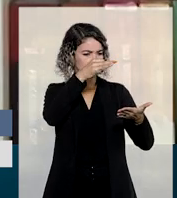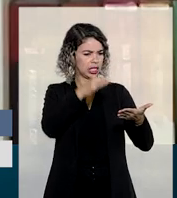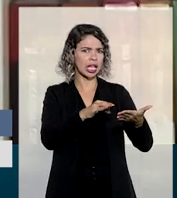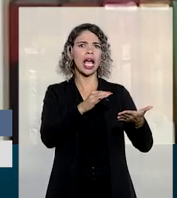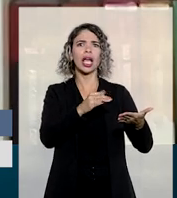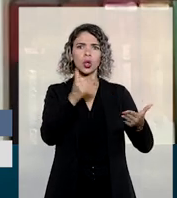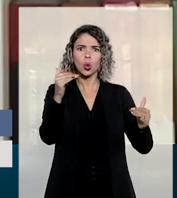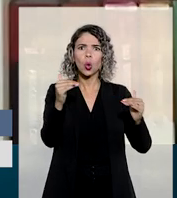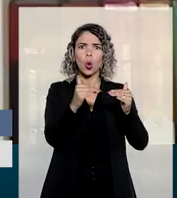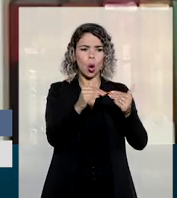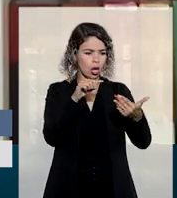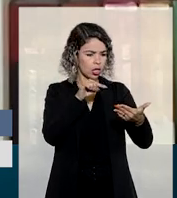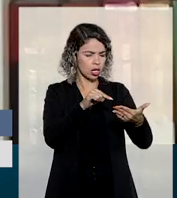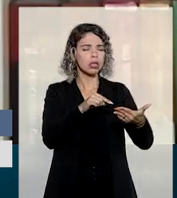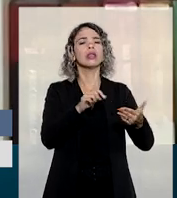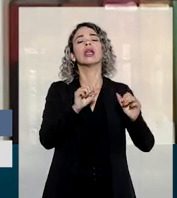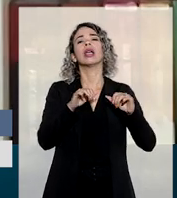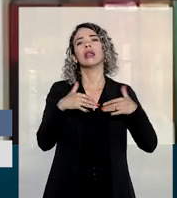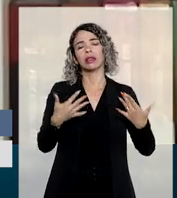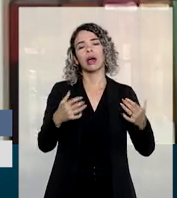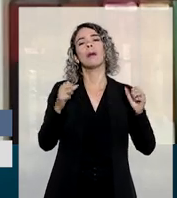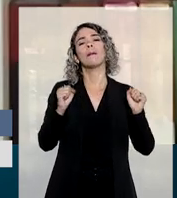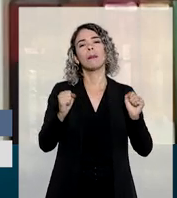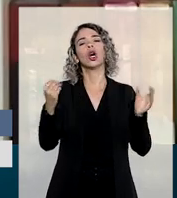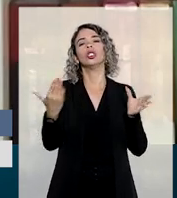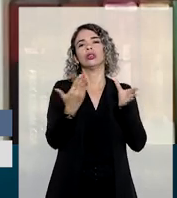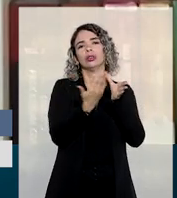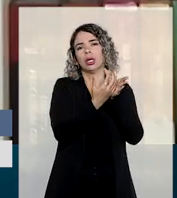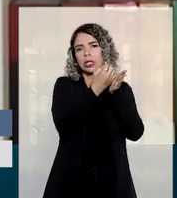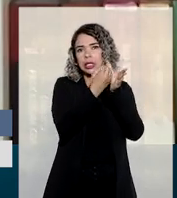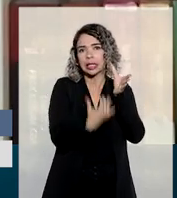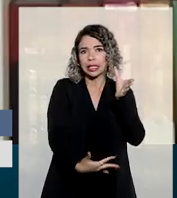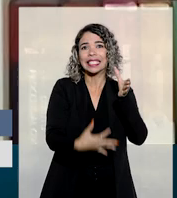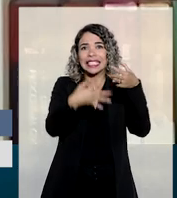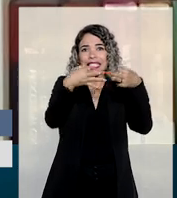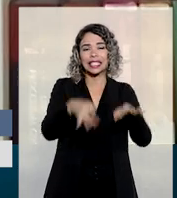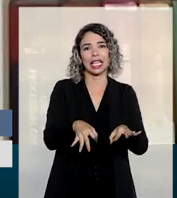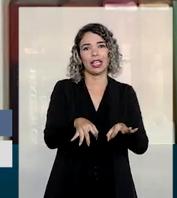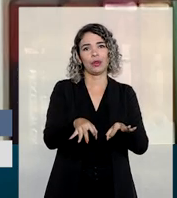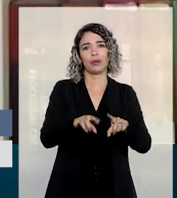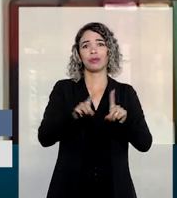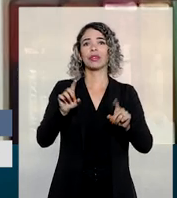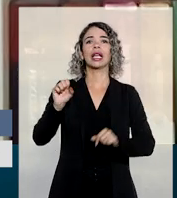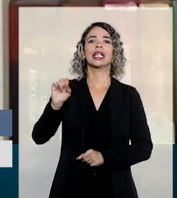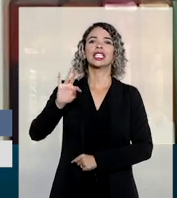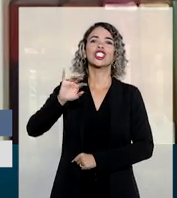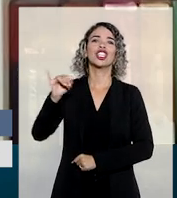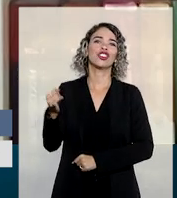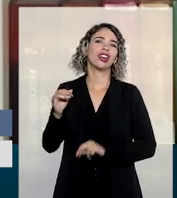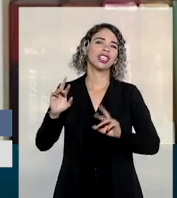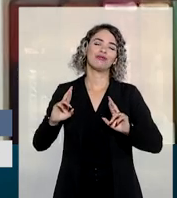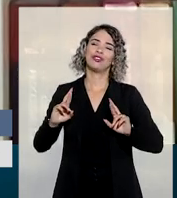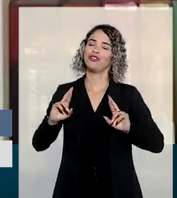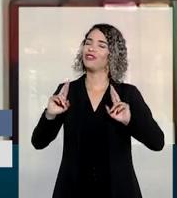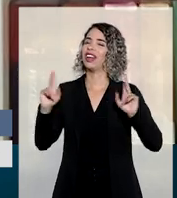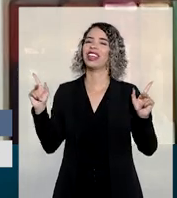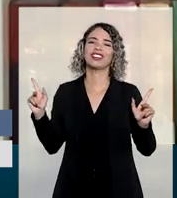1022, dela vai caber sim, tem que caber sim, embargos de declaração. Esse não é o entendimento do